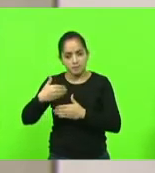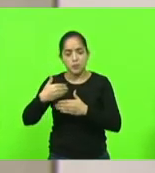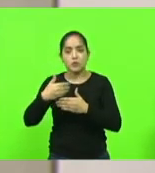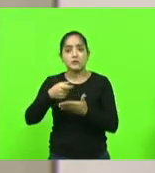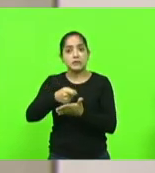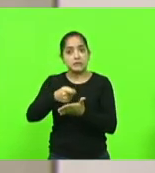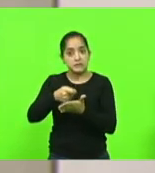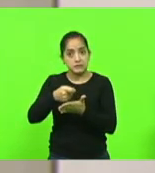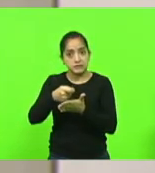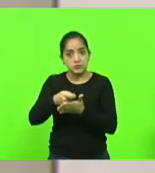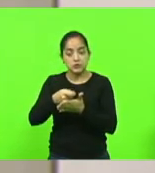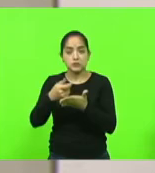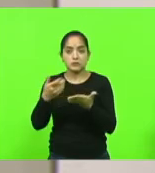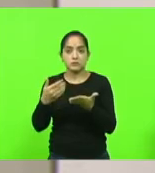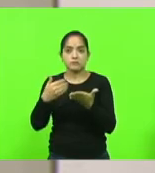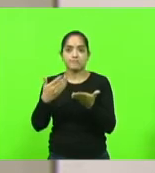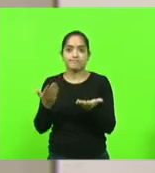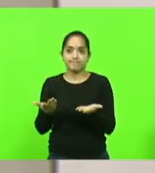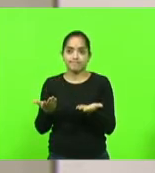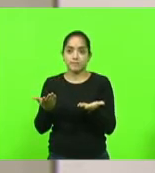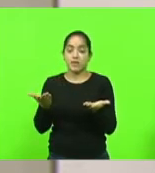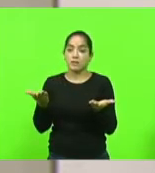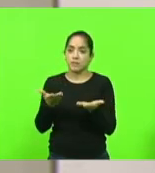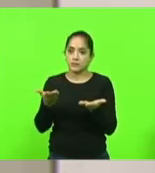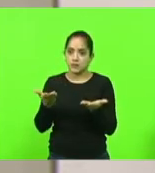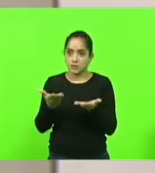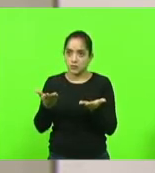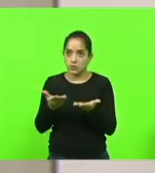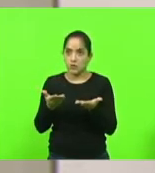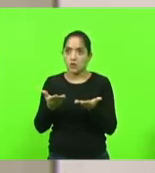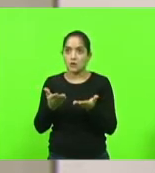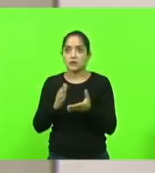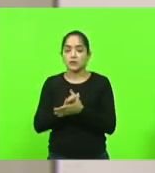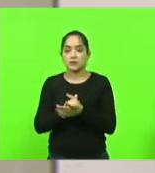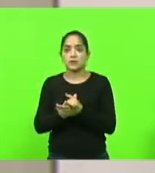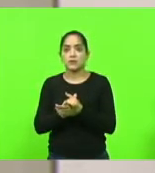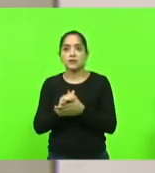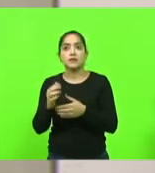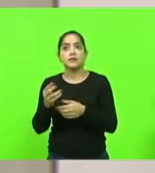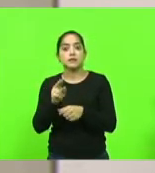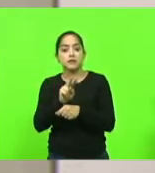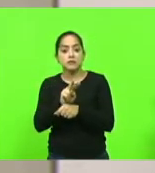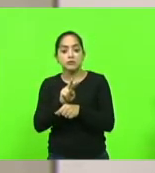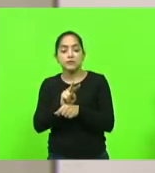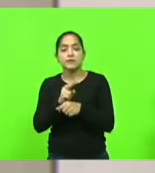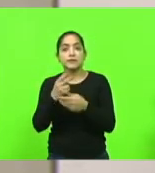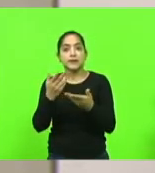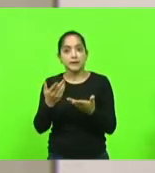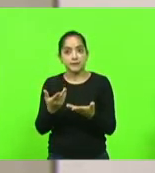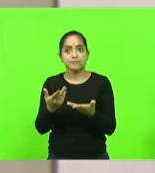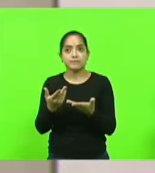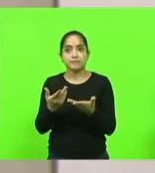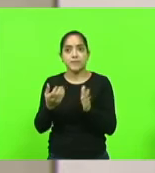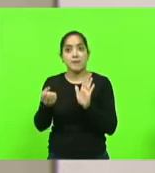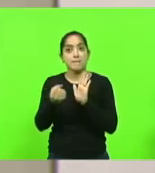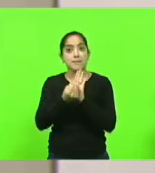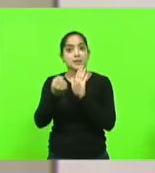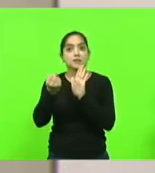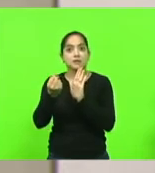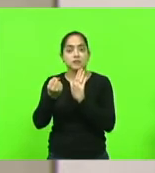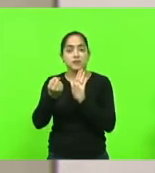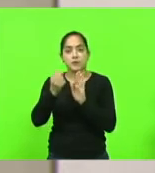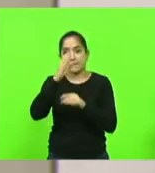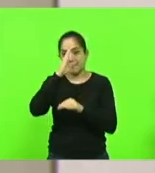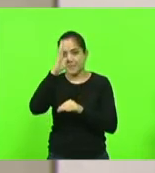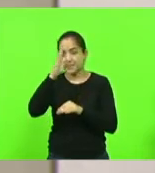aquilo que é de direito. Mas, por hora, vamos cuidar do patrimônio desse cidadão e vamos cuidar principalmente das